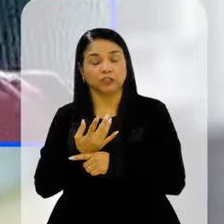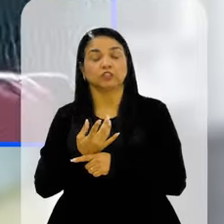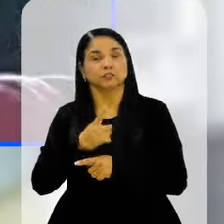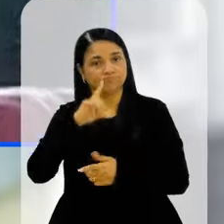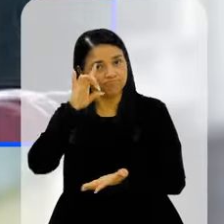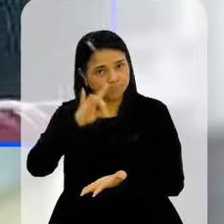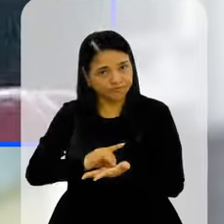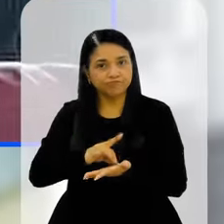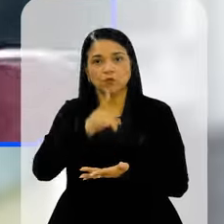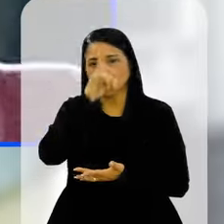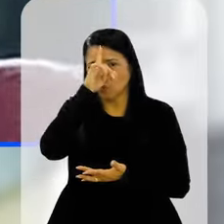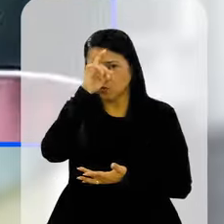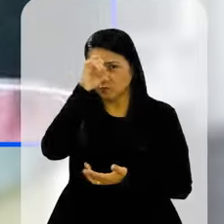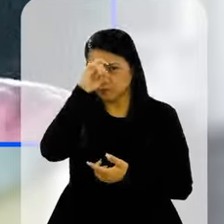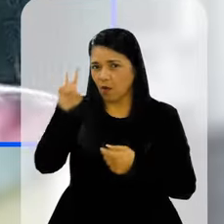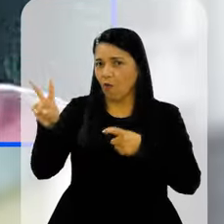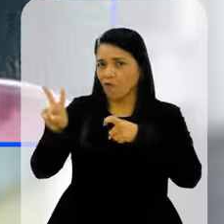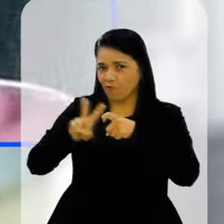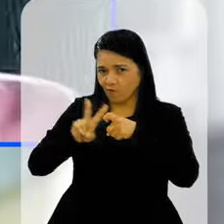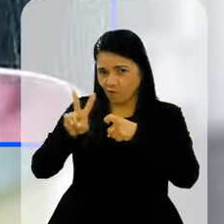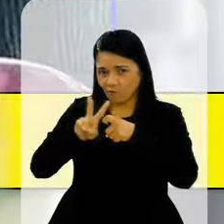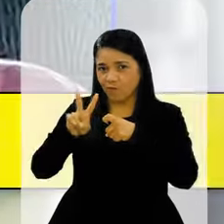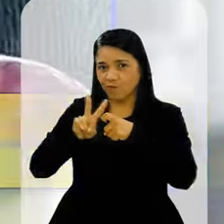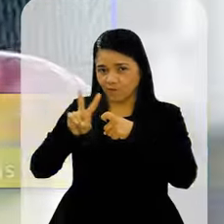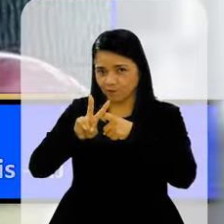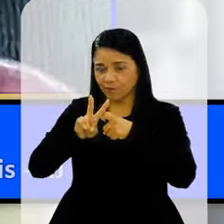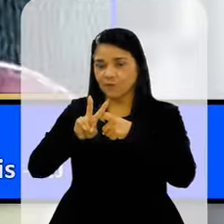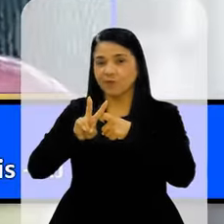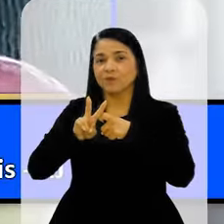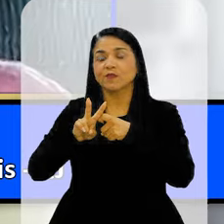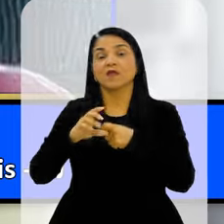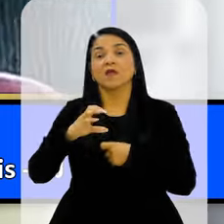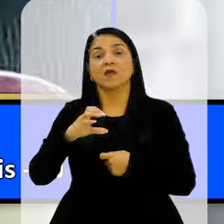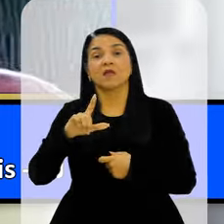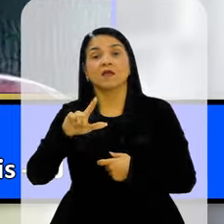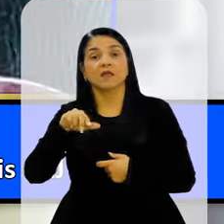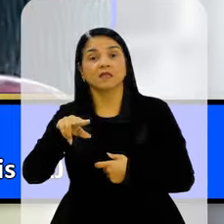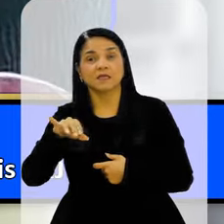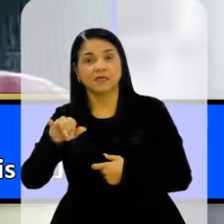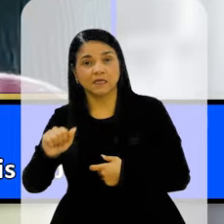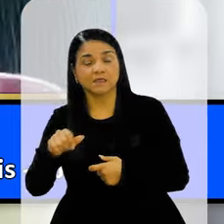né? Ah, realmente Caxias tem lá um hospital,